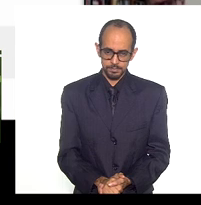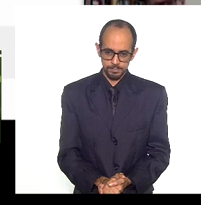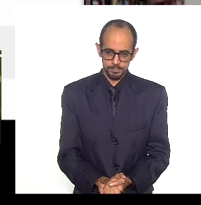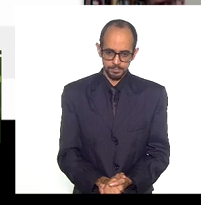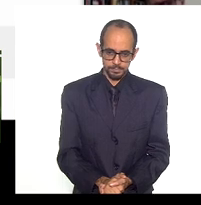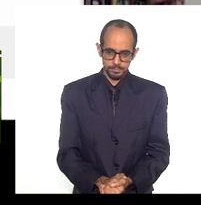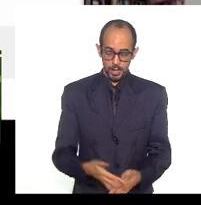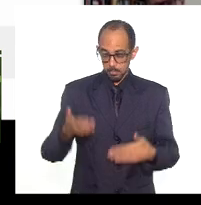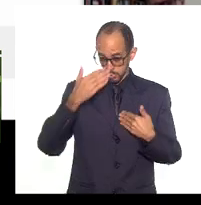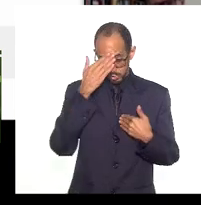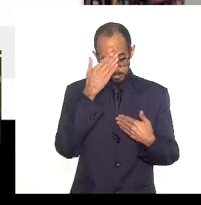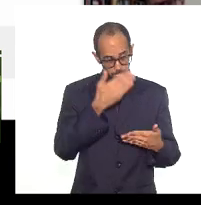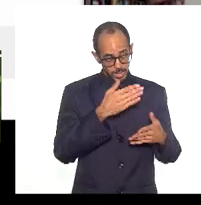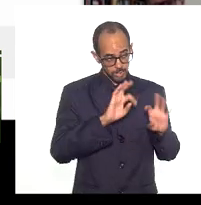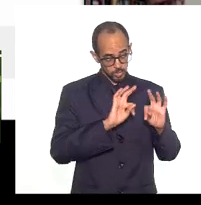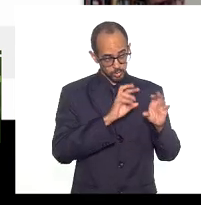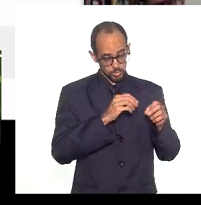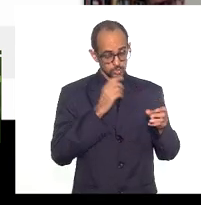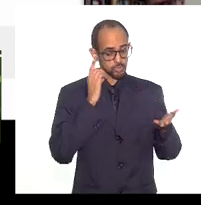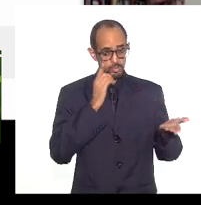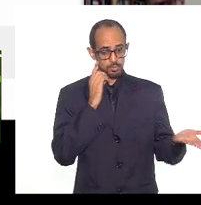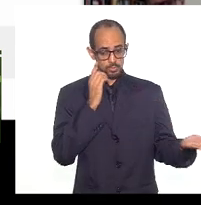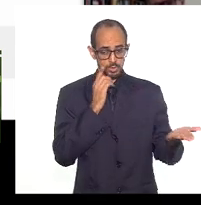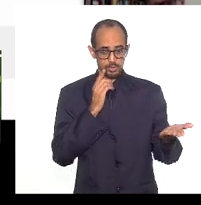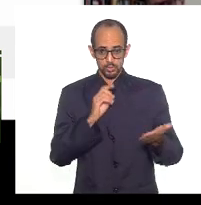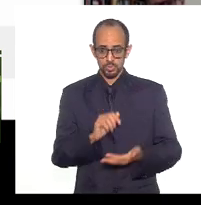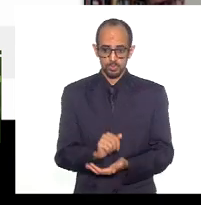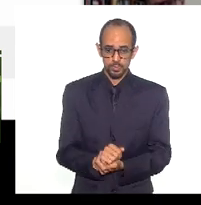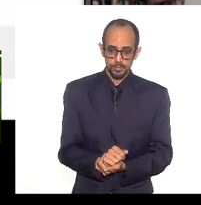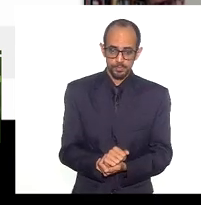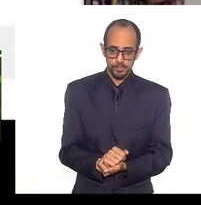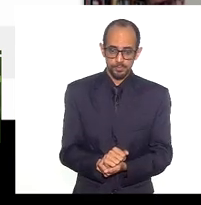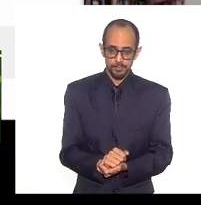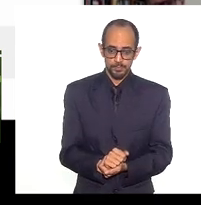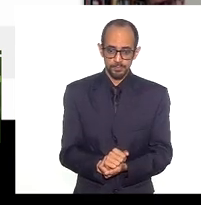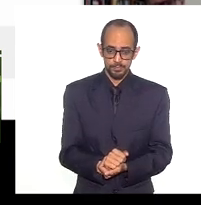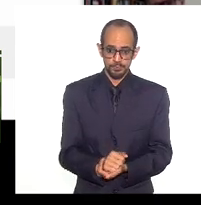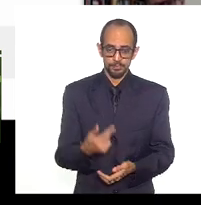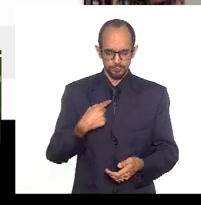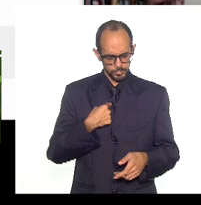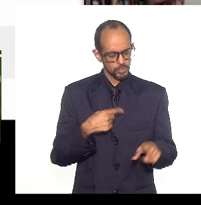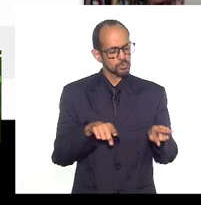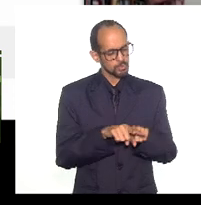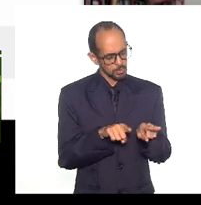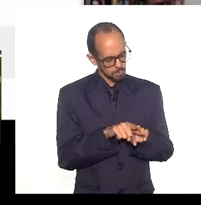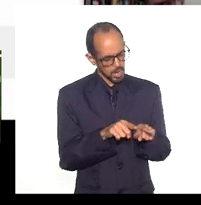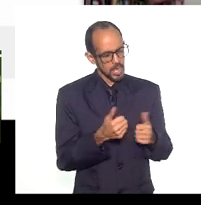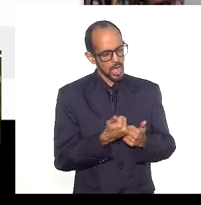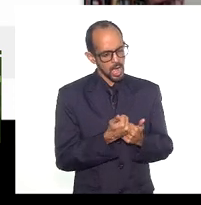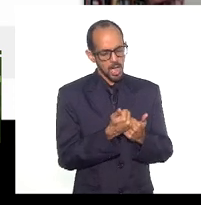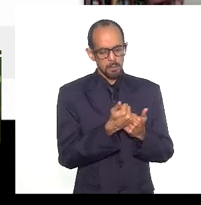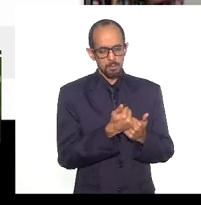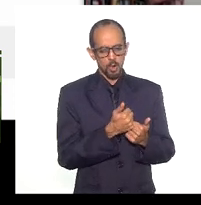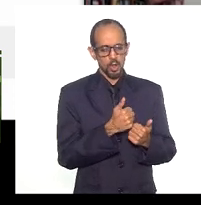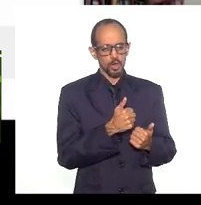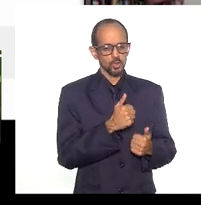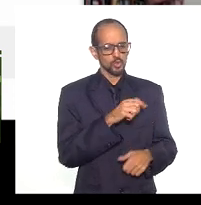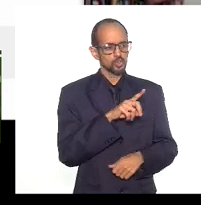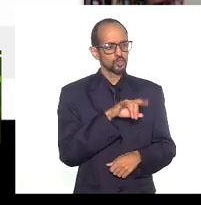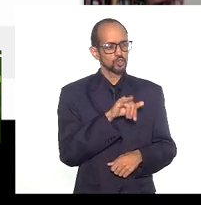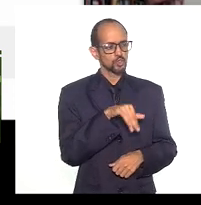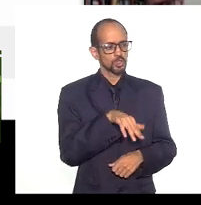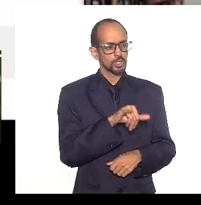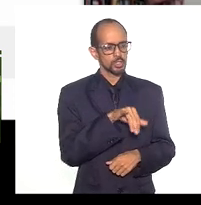Rocha. Deputado, concordo também, pode registrar, consignar o meu apoio. Obrigado, deputado Dionísio Lins.